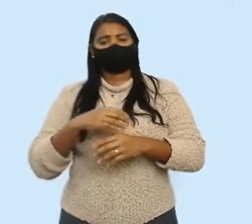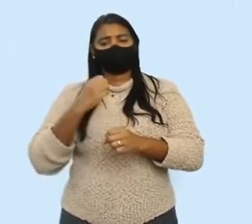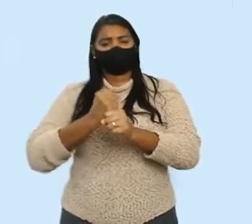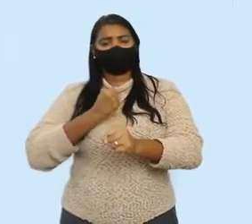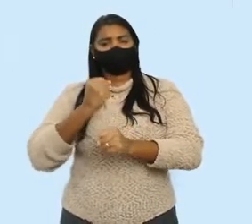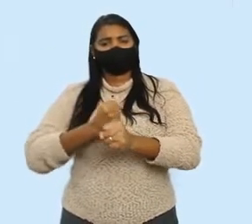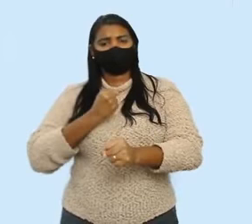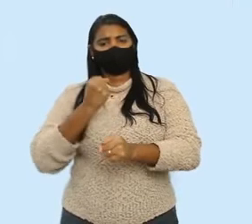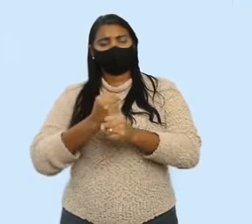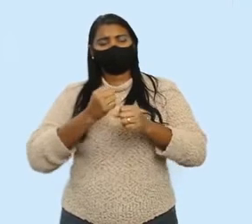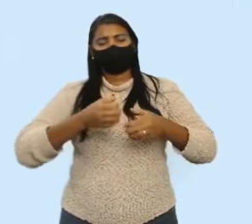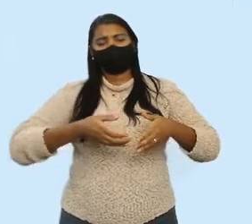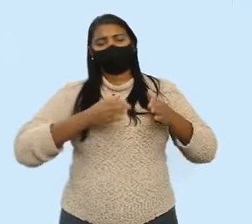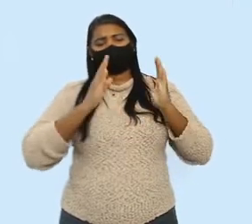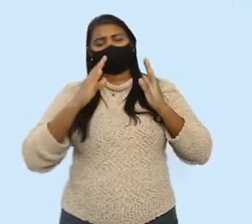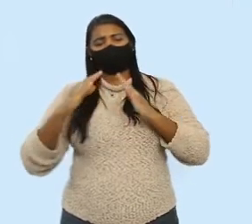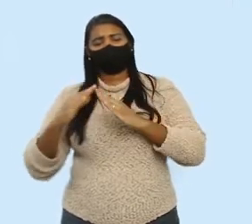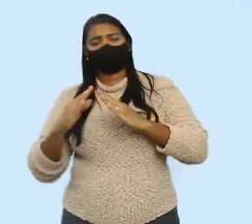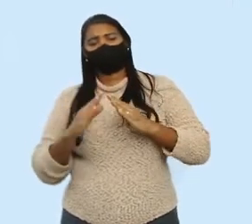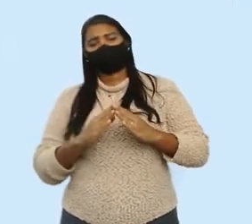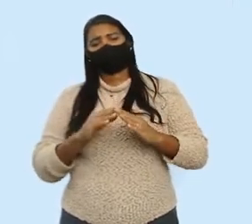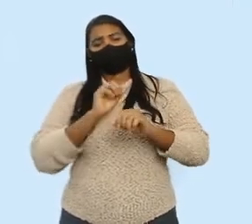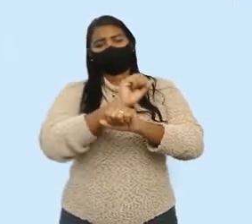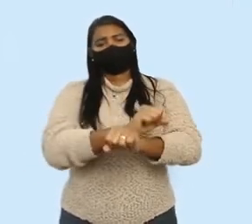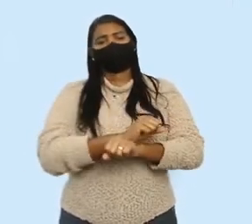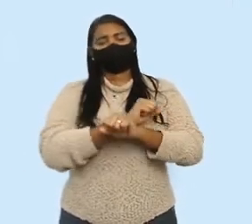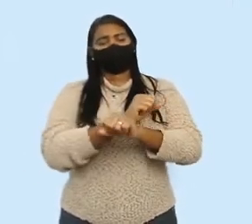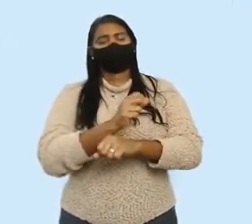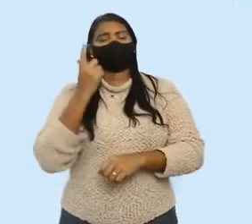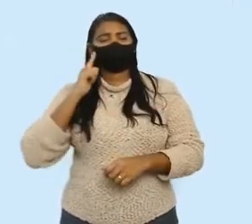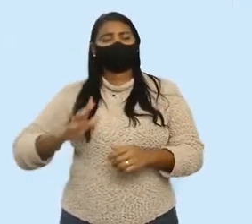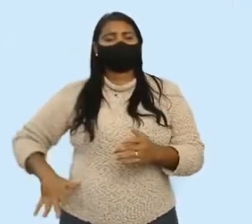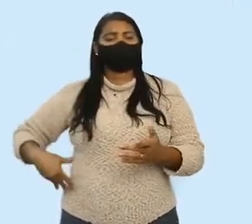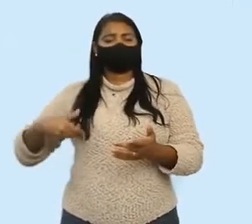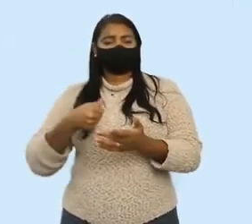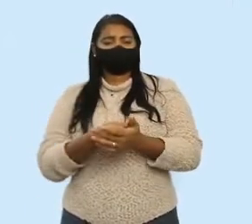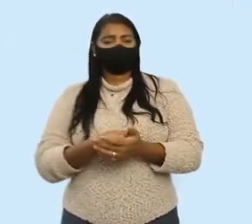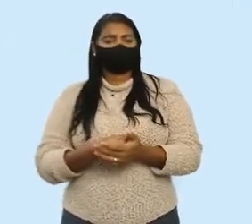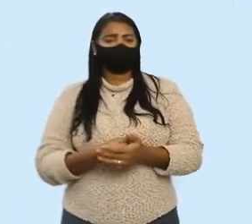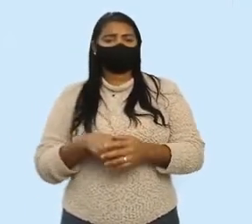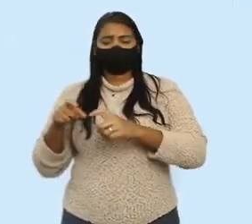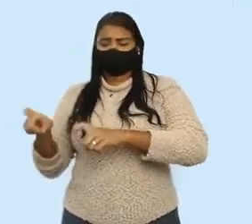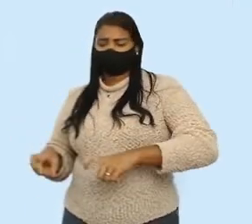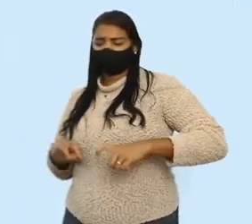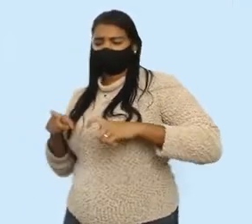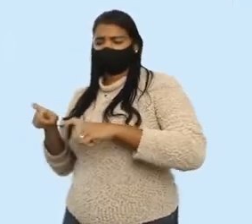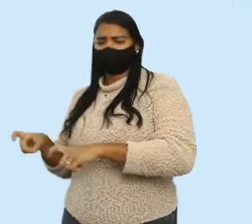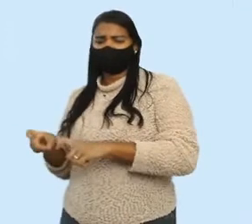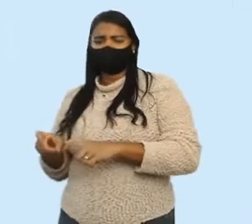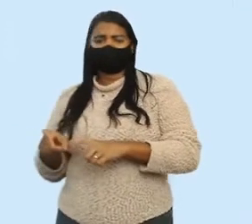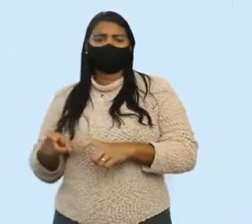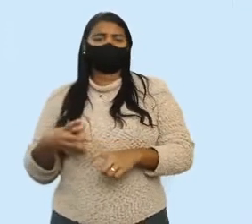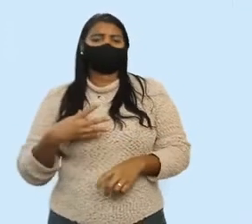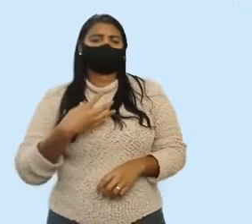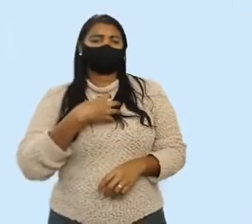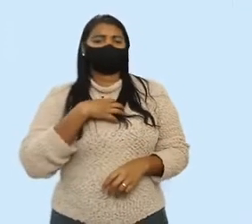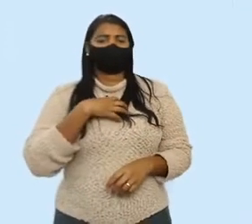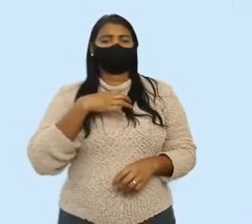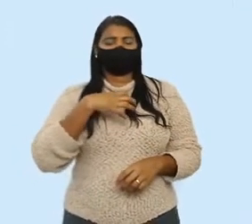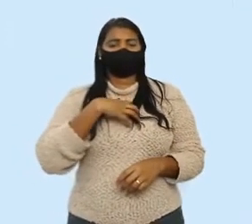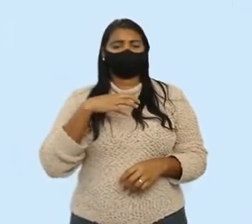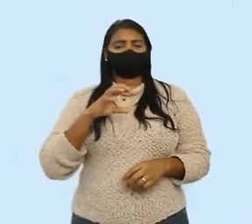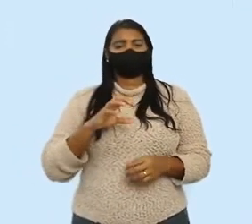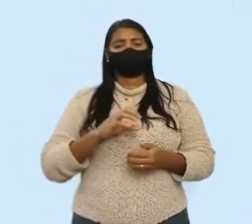e muitos escravizados de ganho, certo? Que eram aqueles escravizados da área urbana, certo? Isso em Salvador.